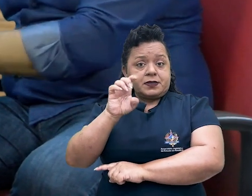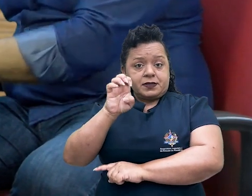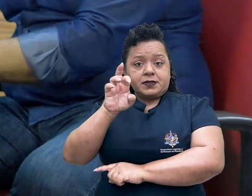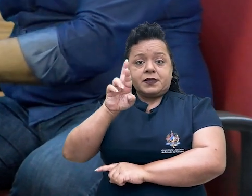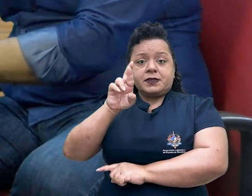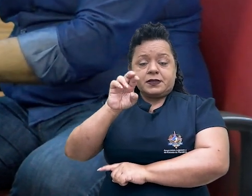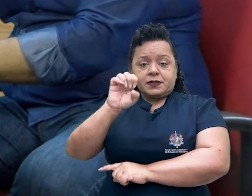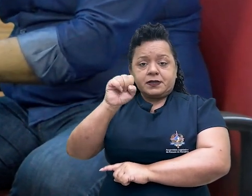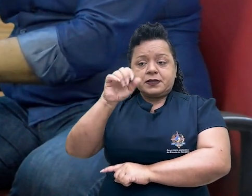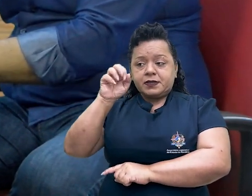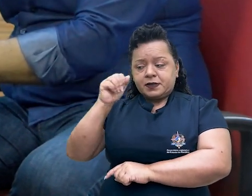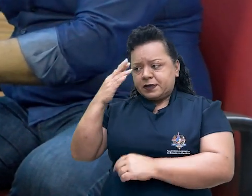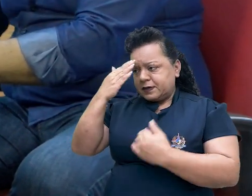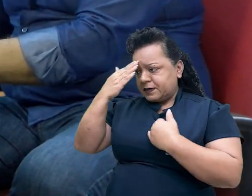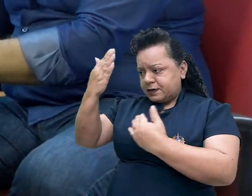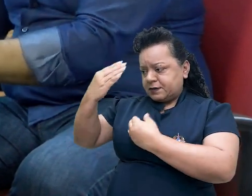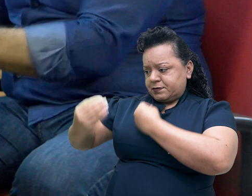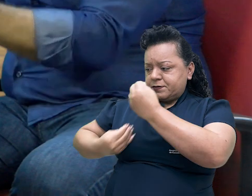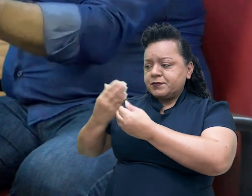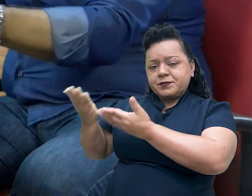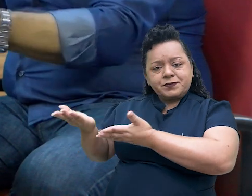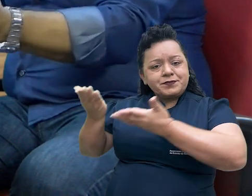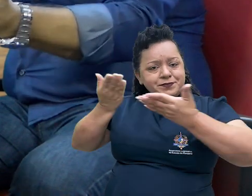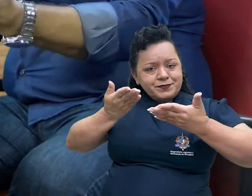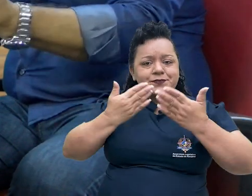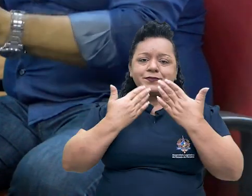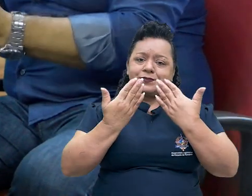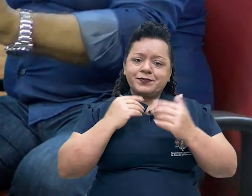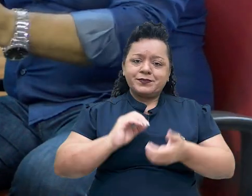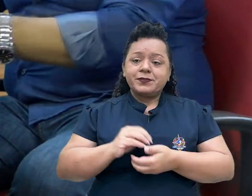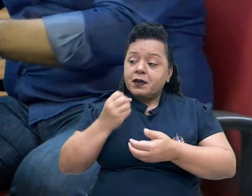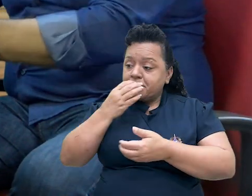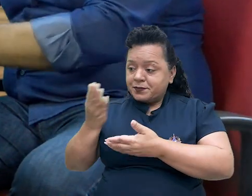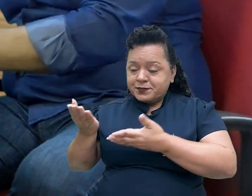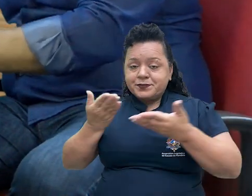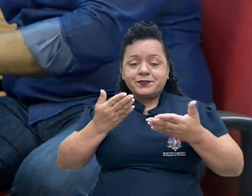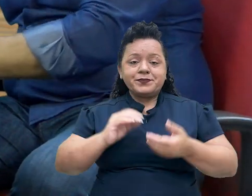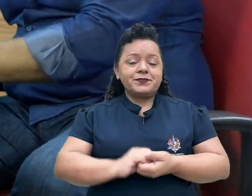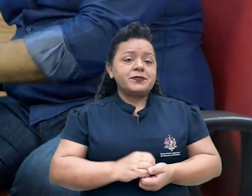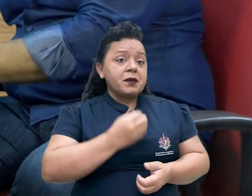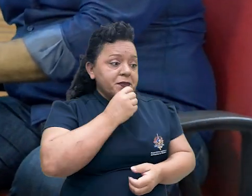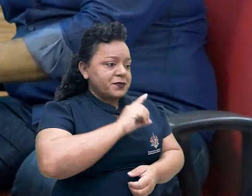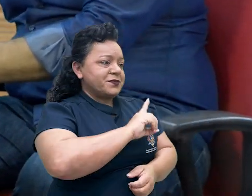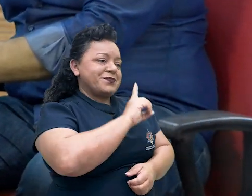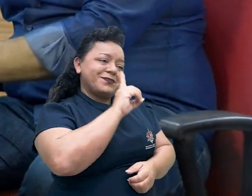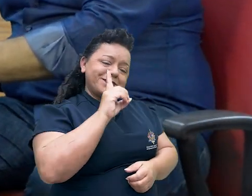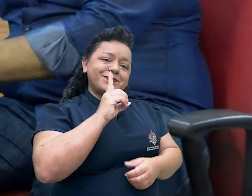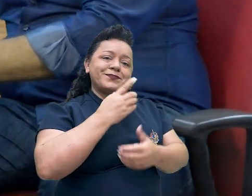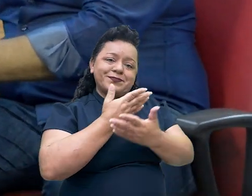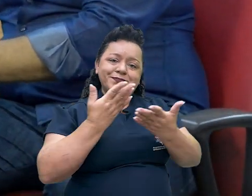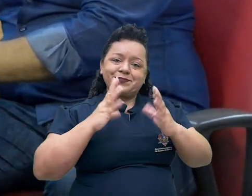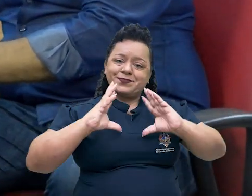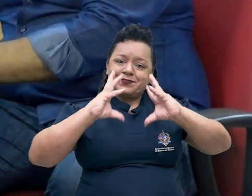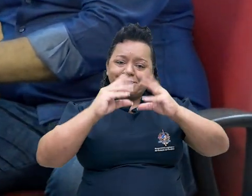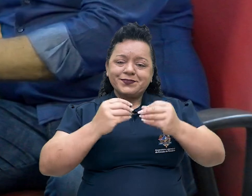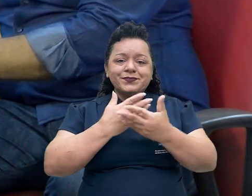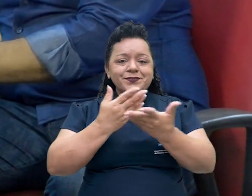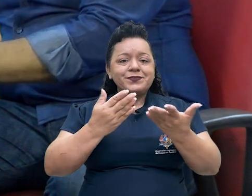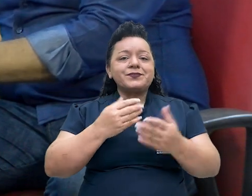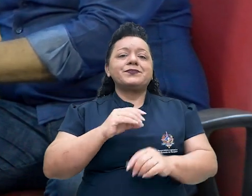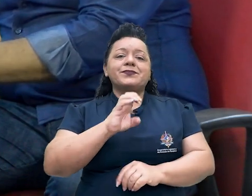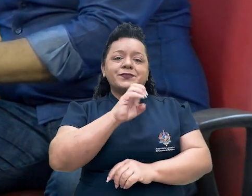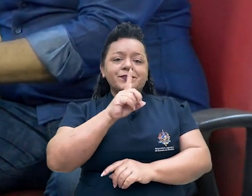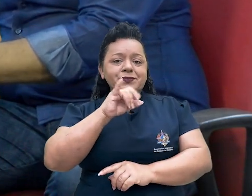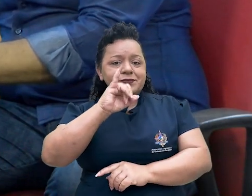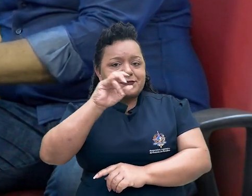quero agradecer a sua estada aqui ter aceitado o nosso convite e vi participar desse diálogo seja bem-vindo eh Bom dia a todos bom dia